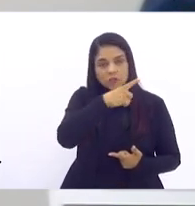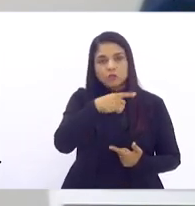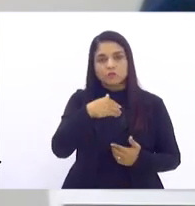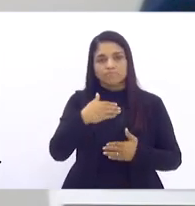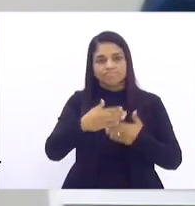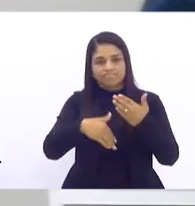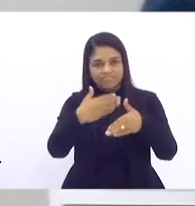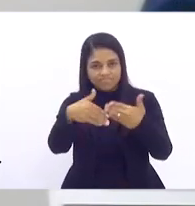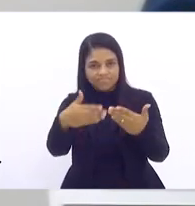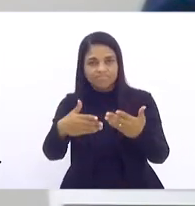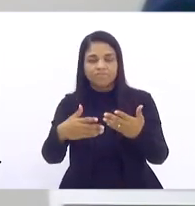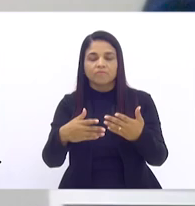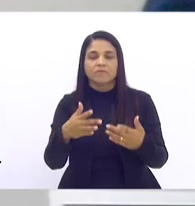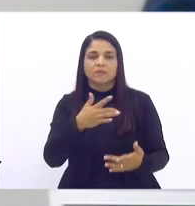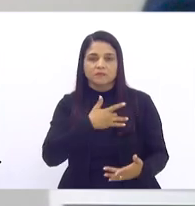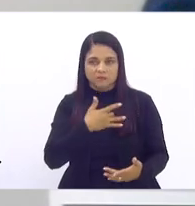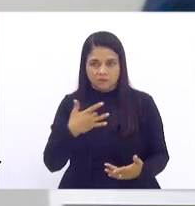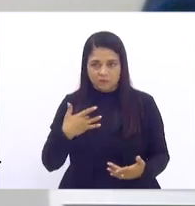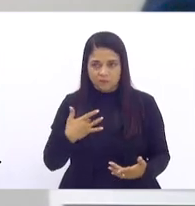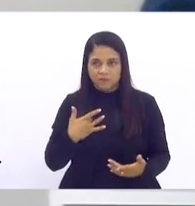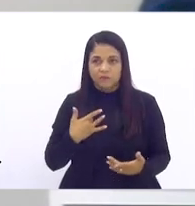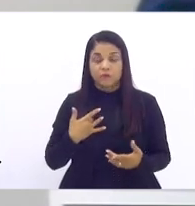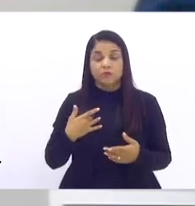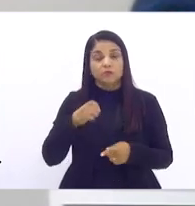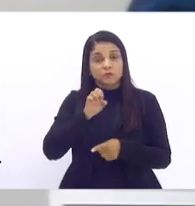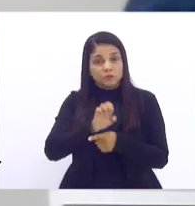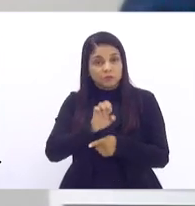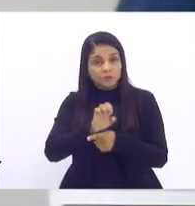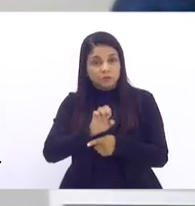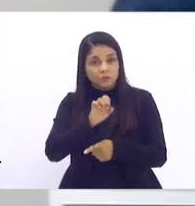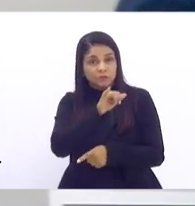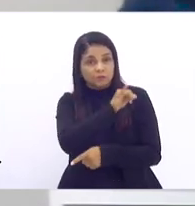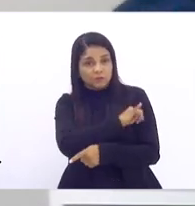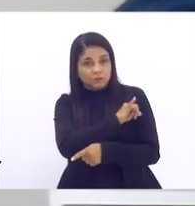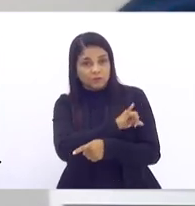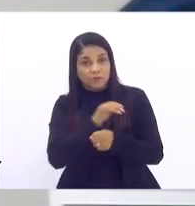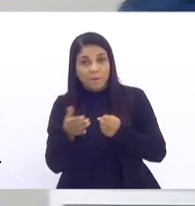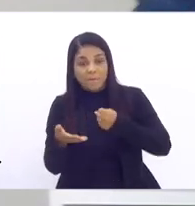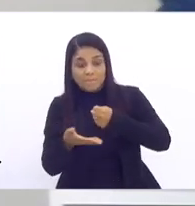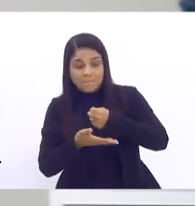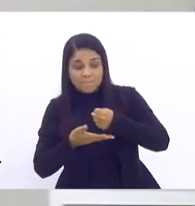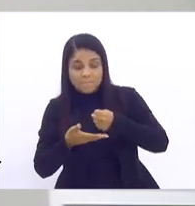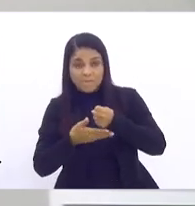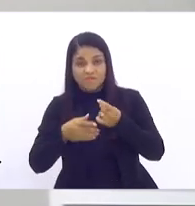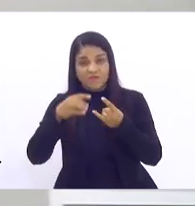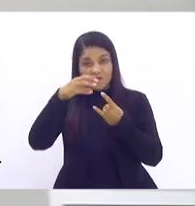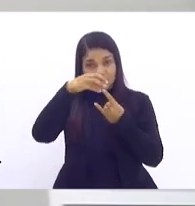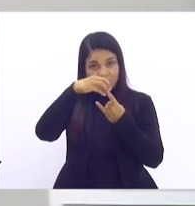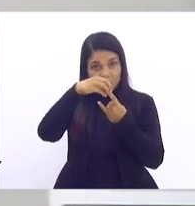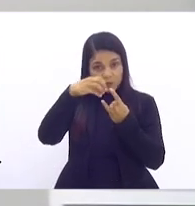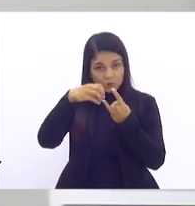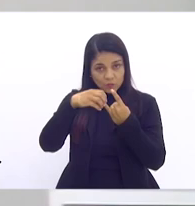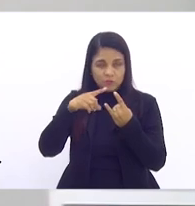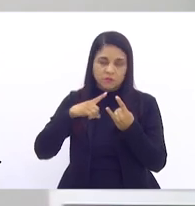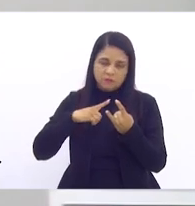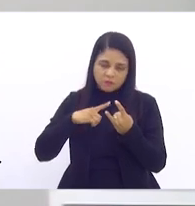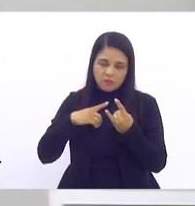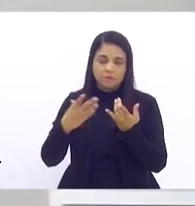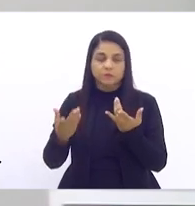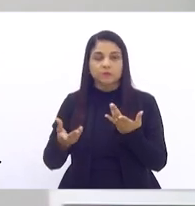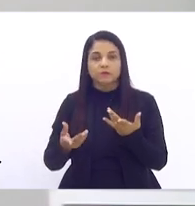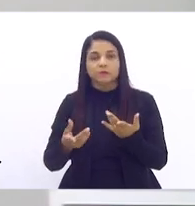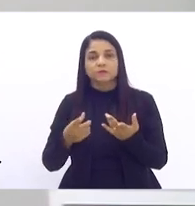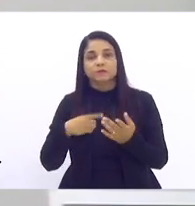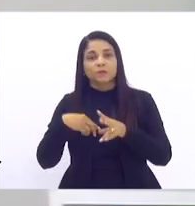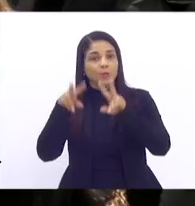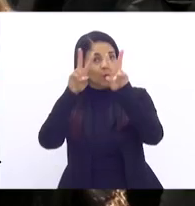Rio de Janeiro é base das principais né temos aí a Fiocruz né enfim então assim um